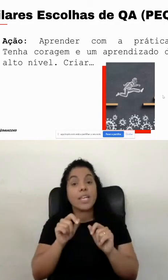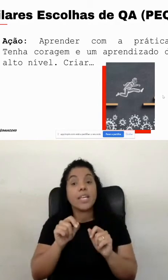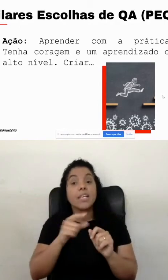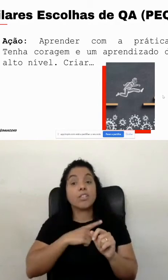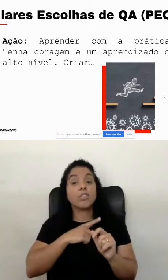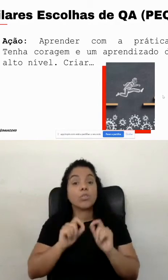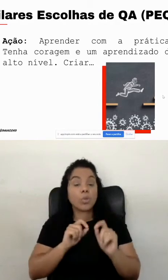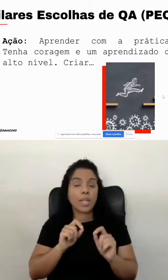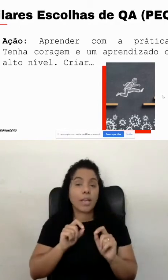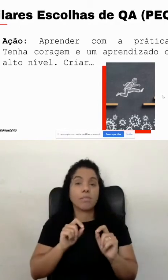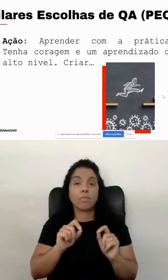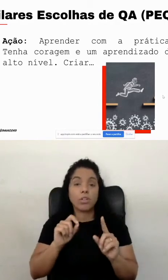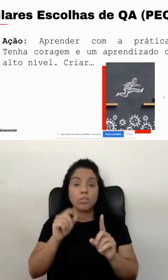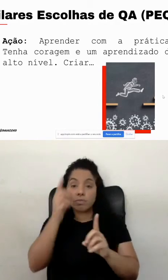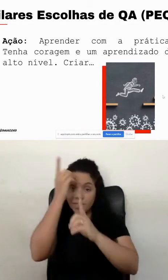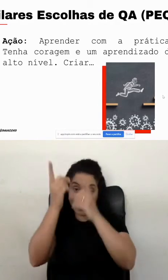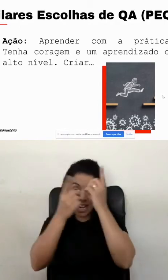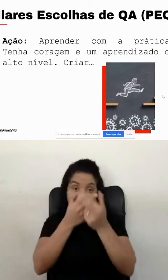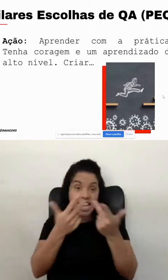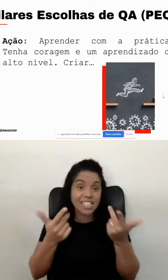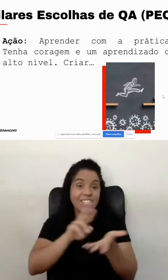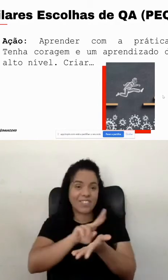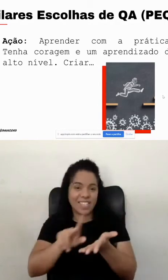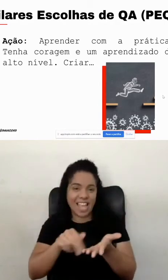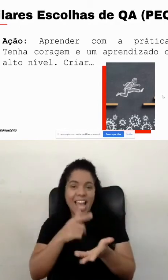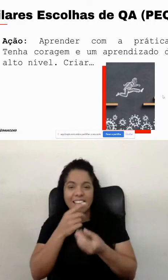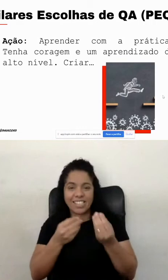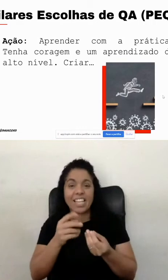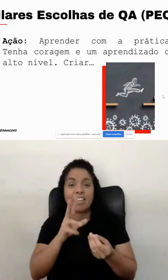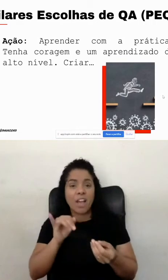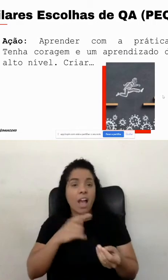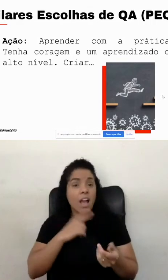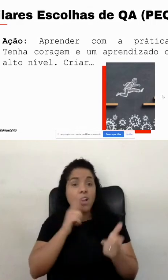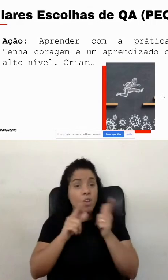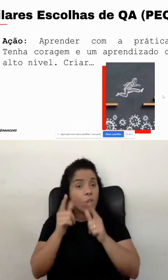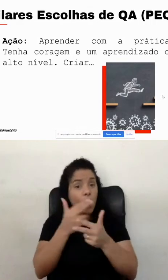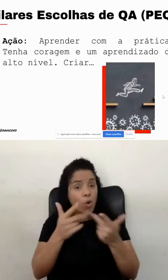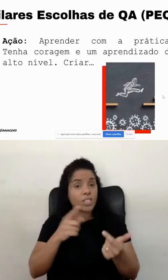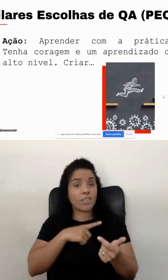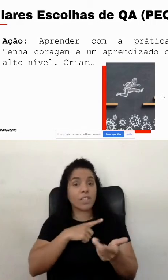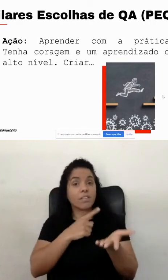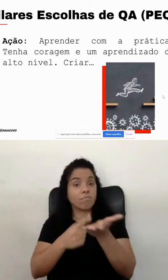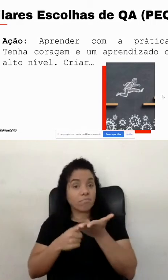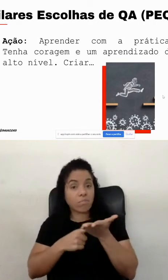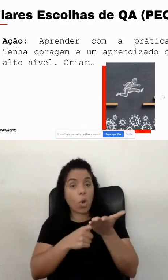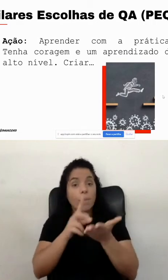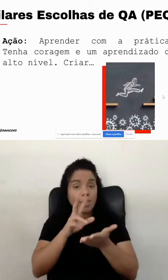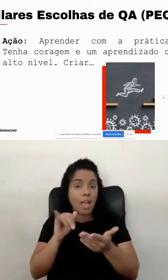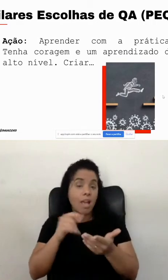envolve criatividade, né? Atividade de criar. Vai ter coisas que você vai ter que combinar, vai ter